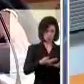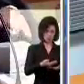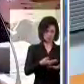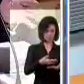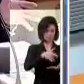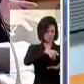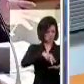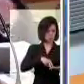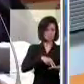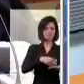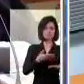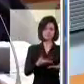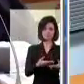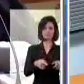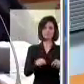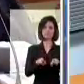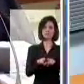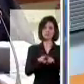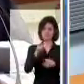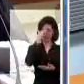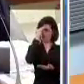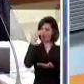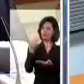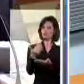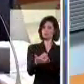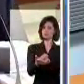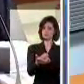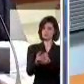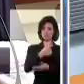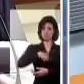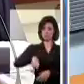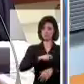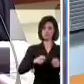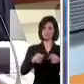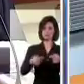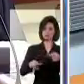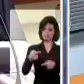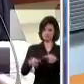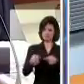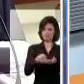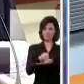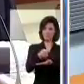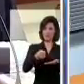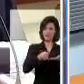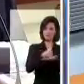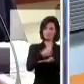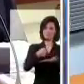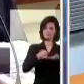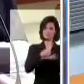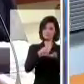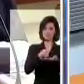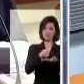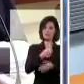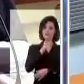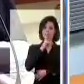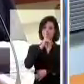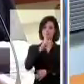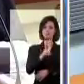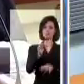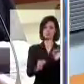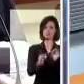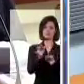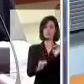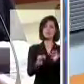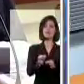votou por 6-5 contra um habeas corpus e depois de um recurso especial também se votou